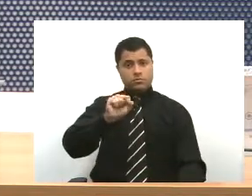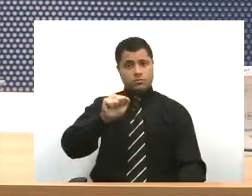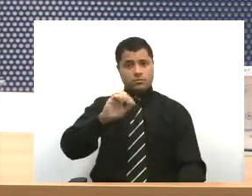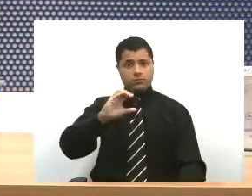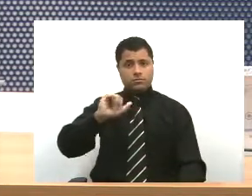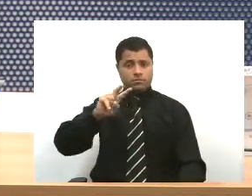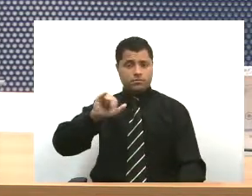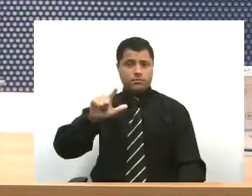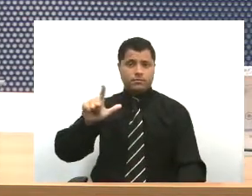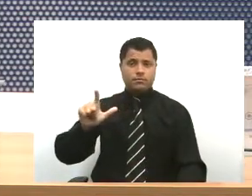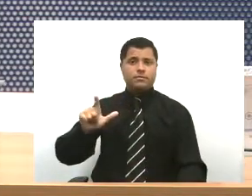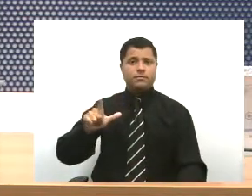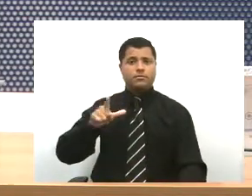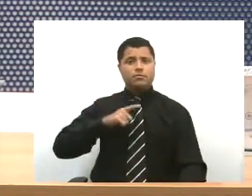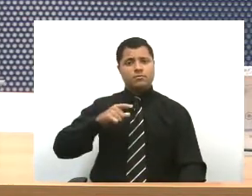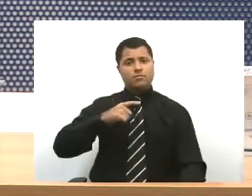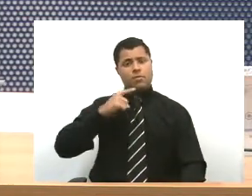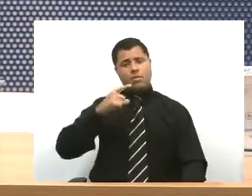o ano passado,